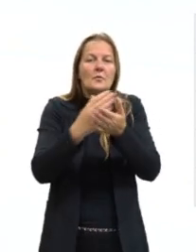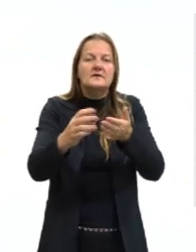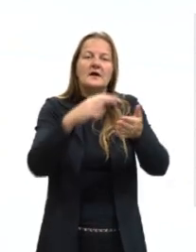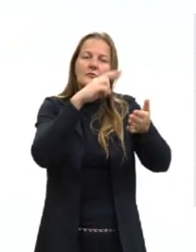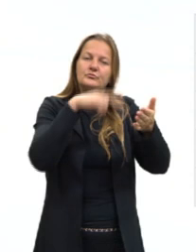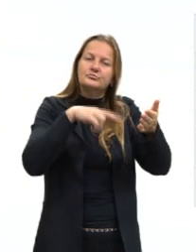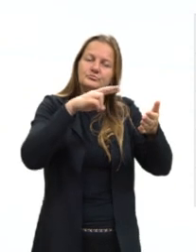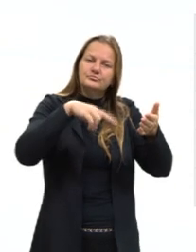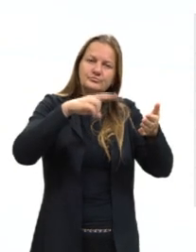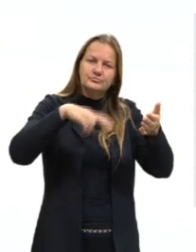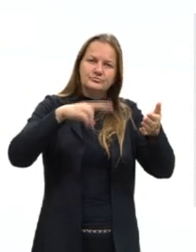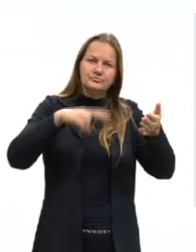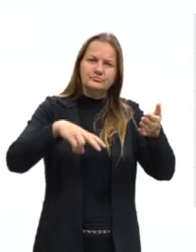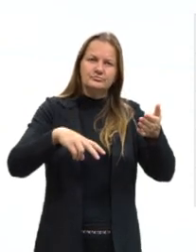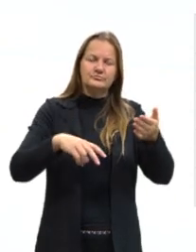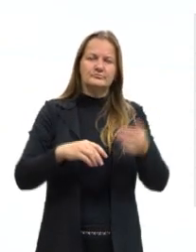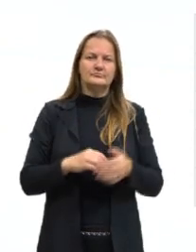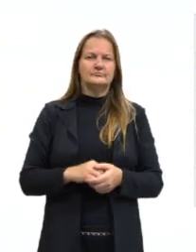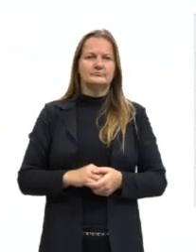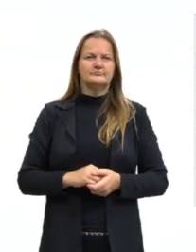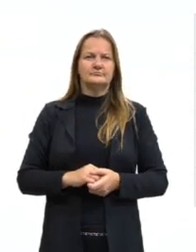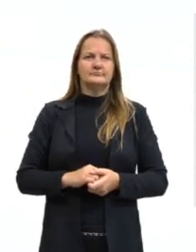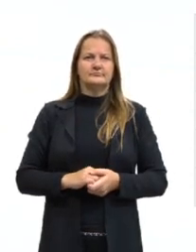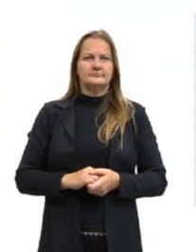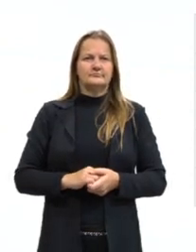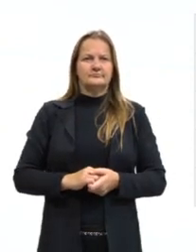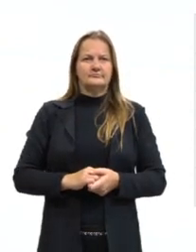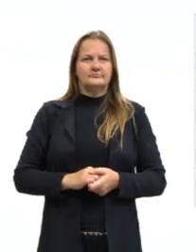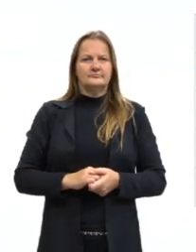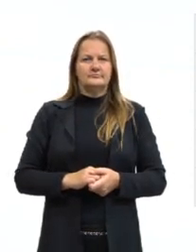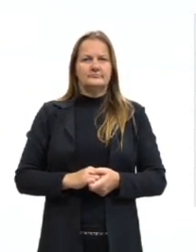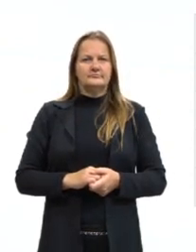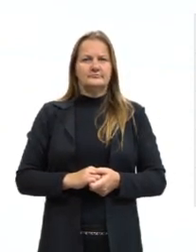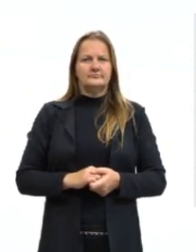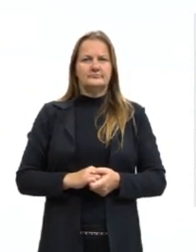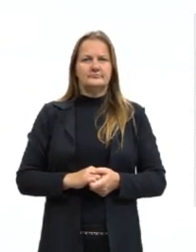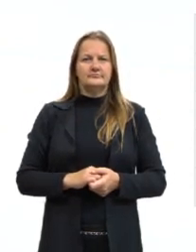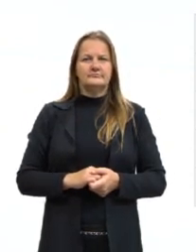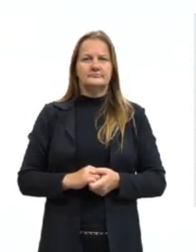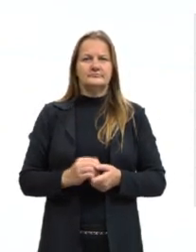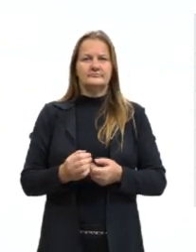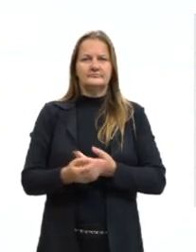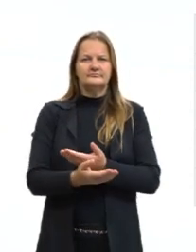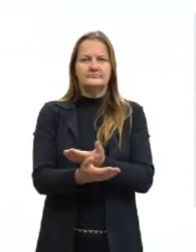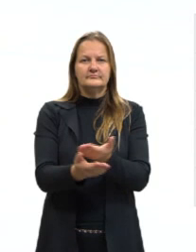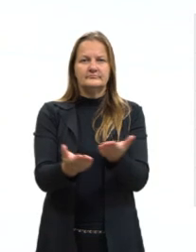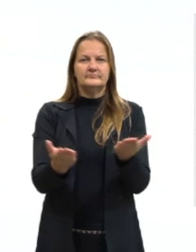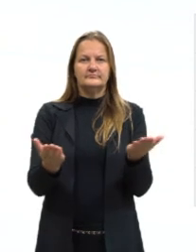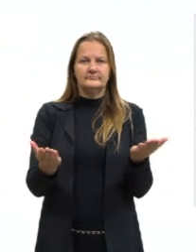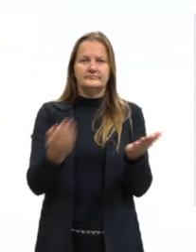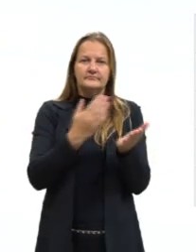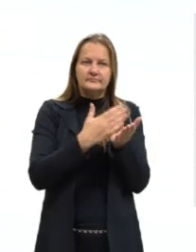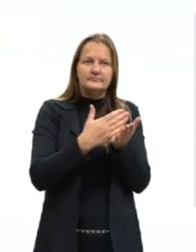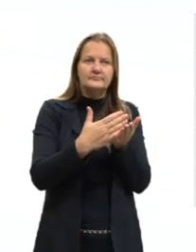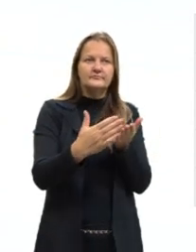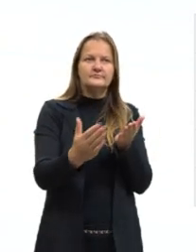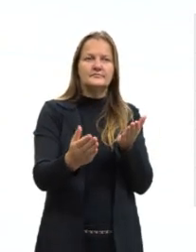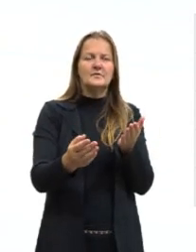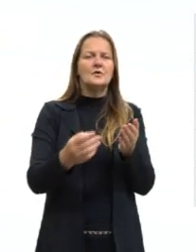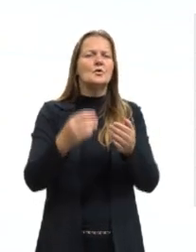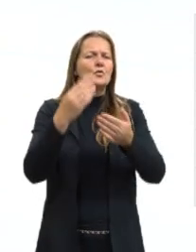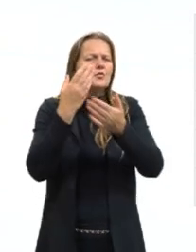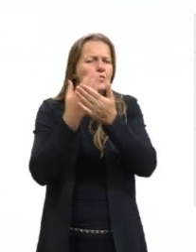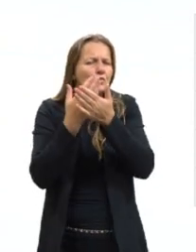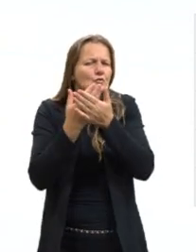para que a gente possa Então antes envolver aula de hoje Bom vamos lá Eu não